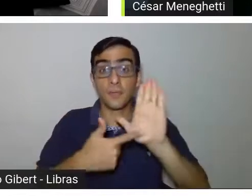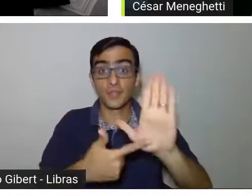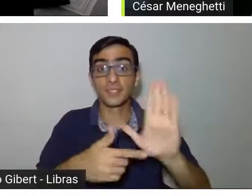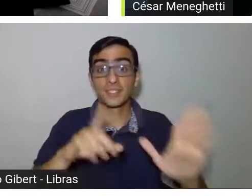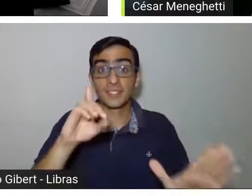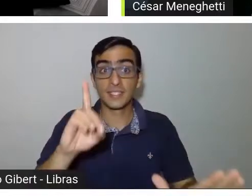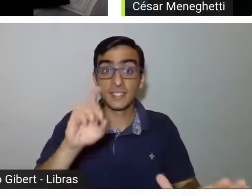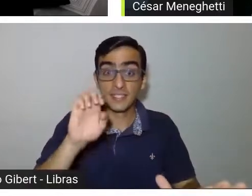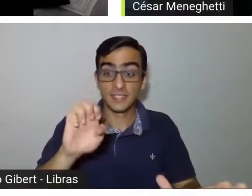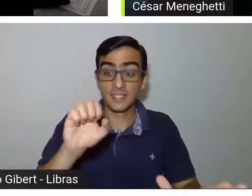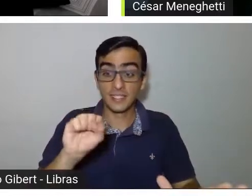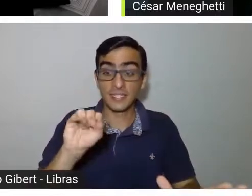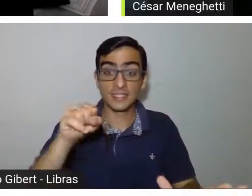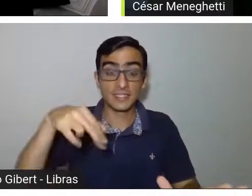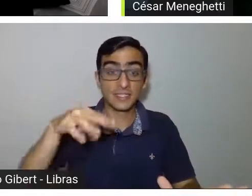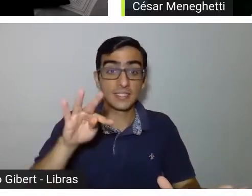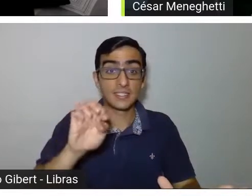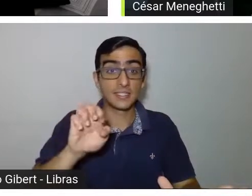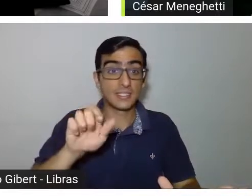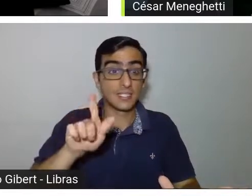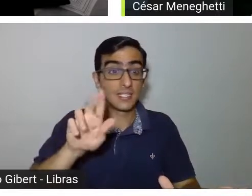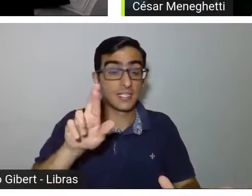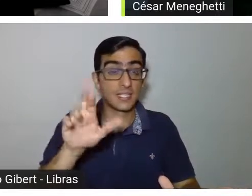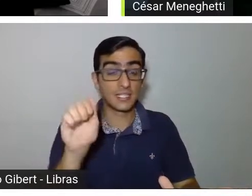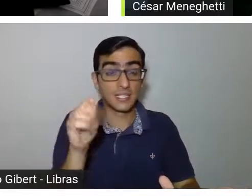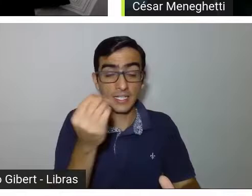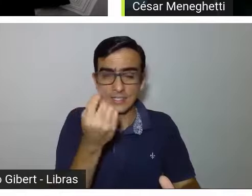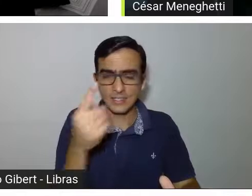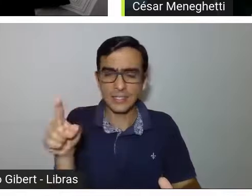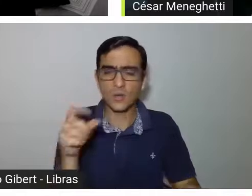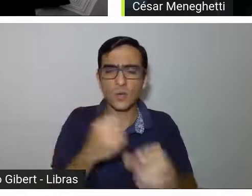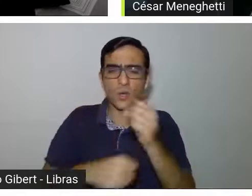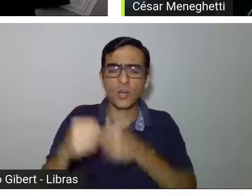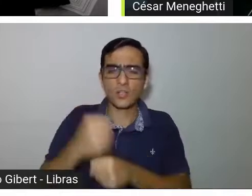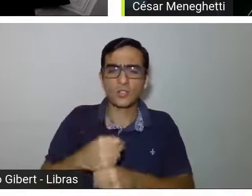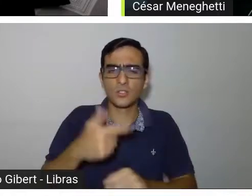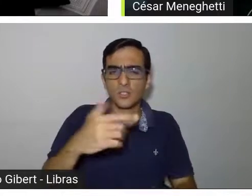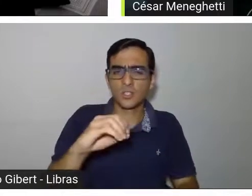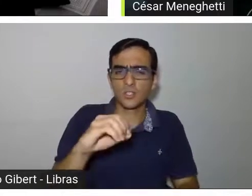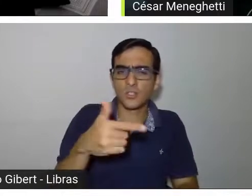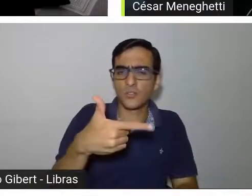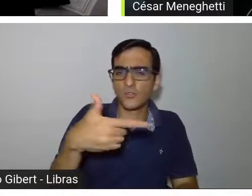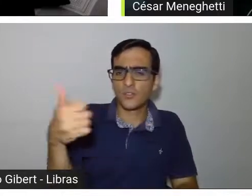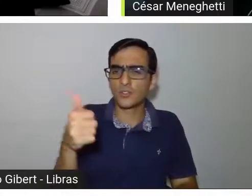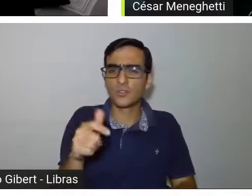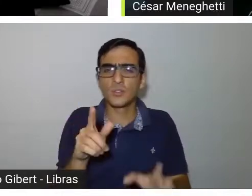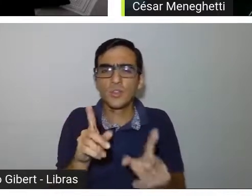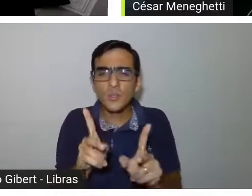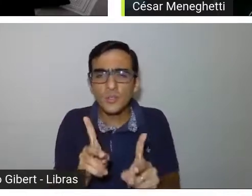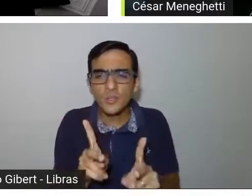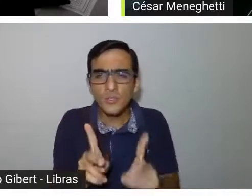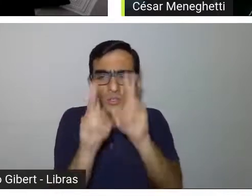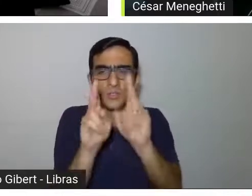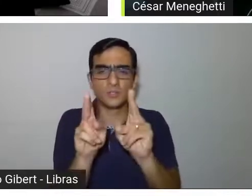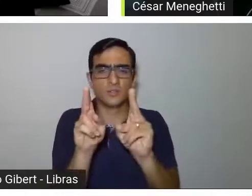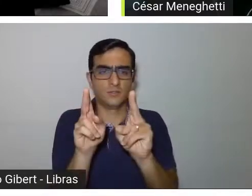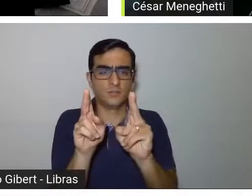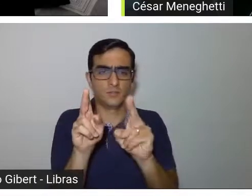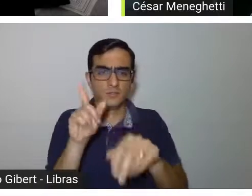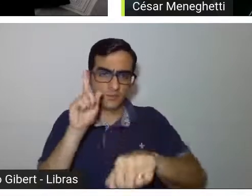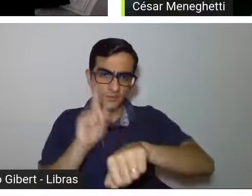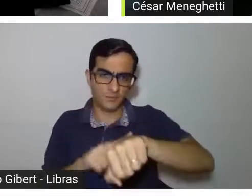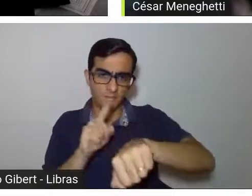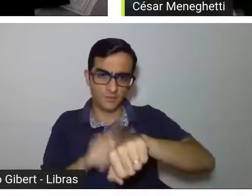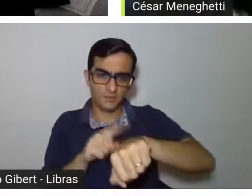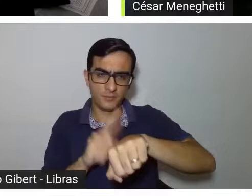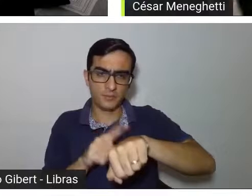é de 2021. A gente tem um. É um trechinho ou é um trechinho? É um trechinho. De um minuto.